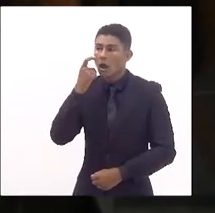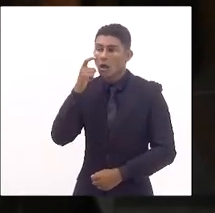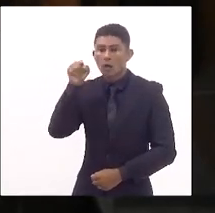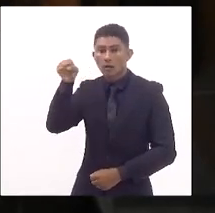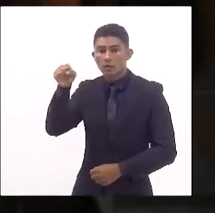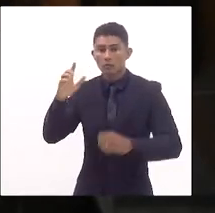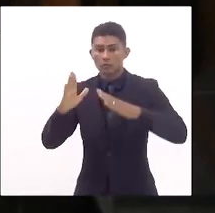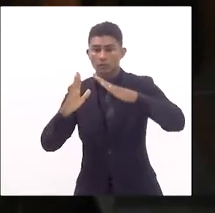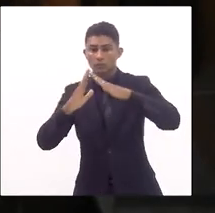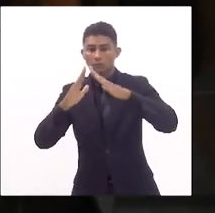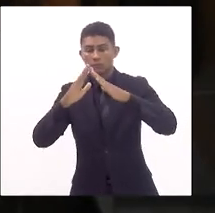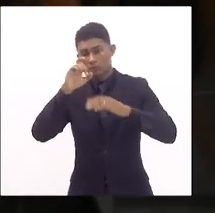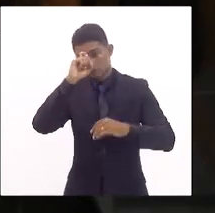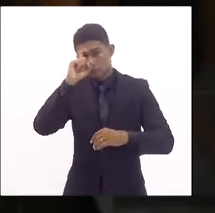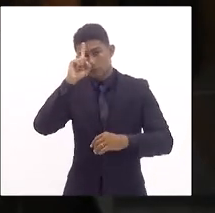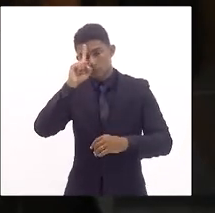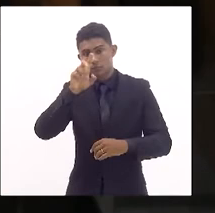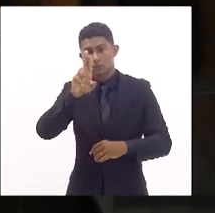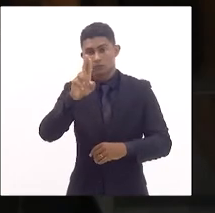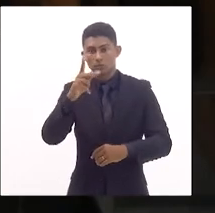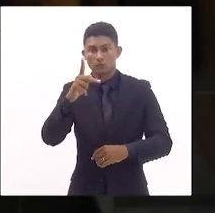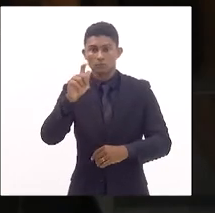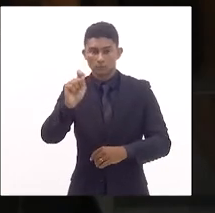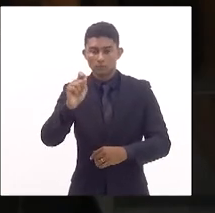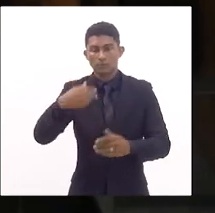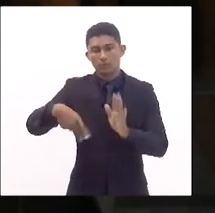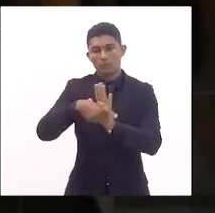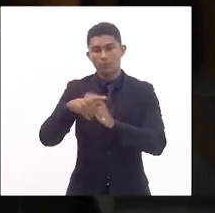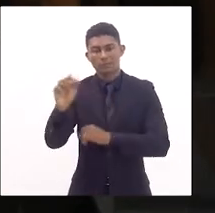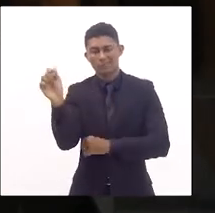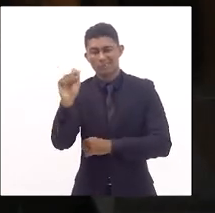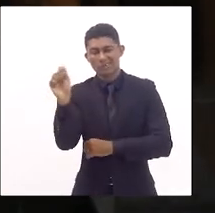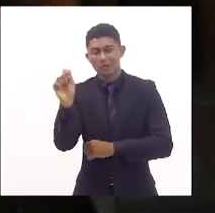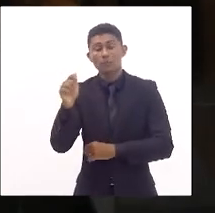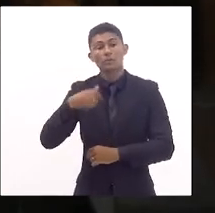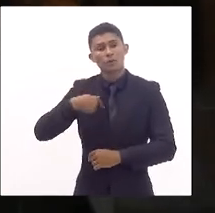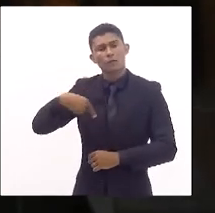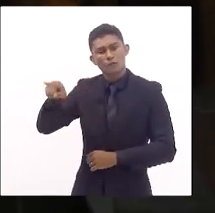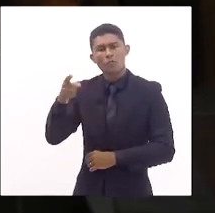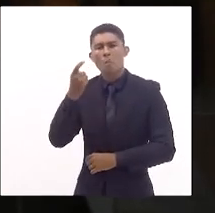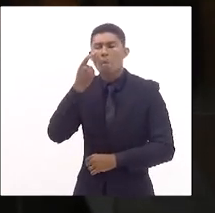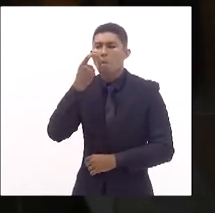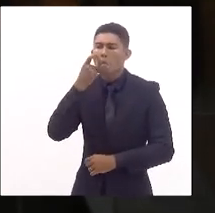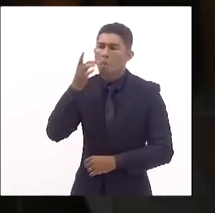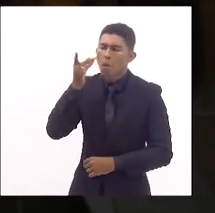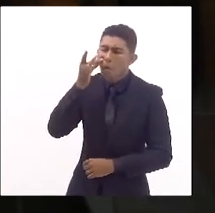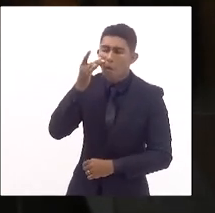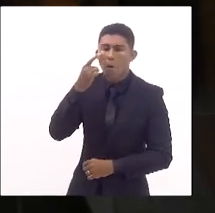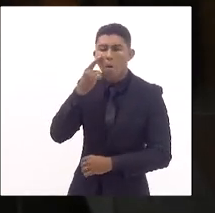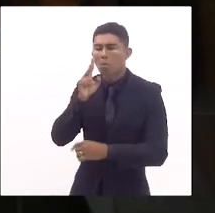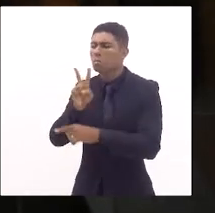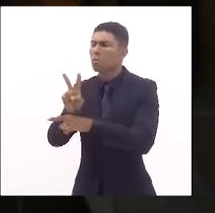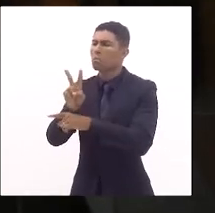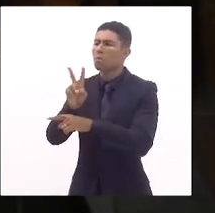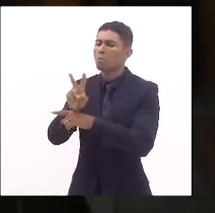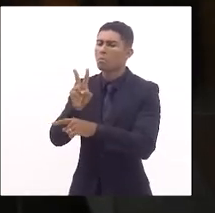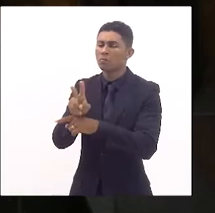de pronto atendimento na UPA de Araruama e Presidente